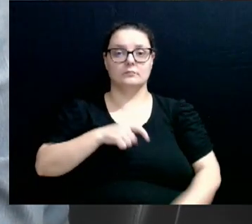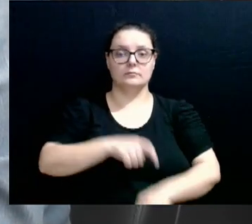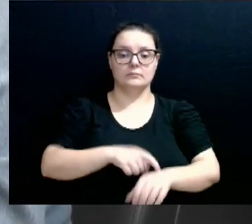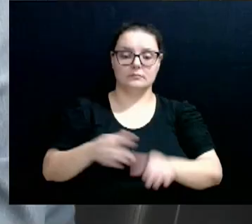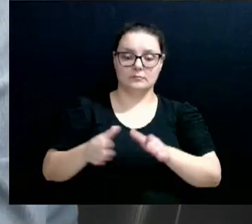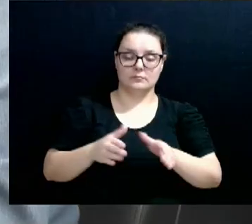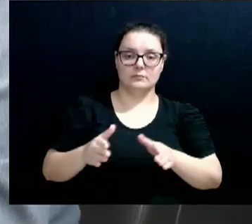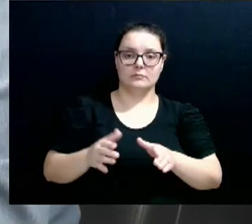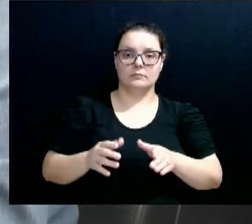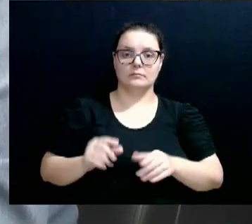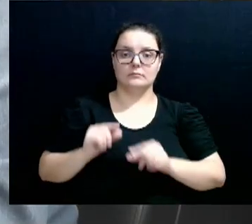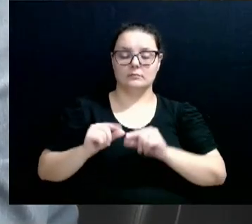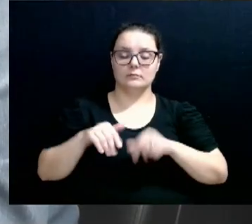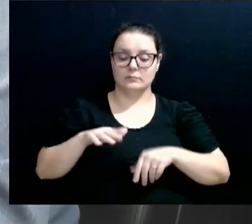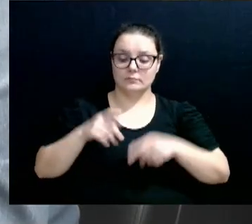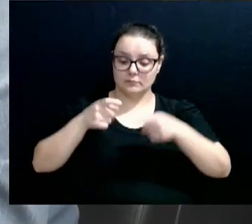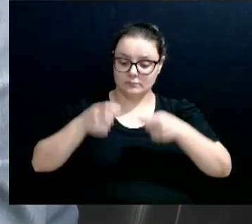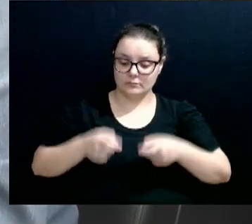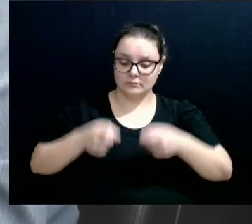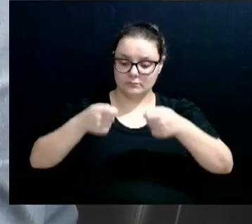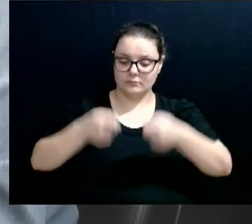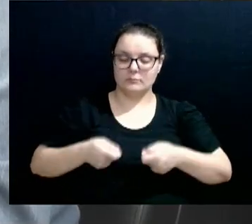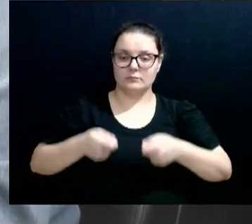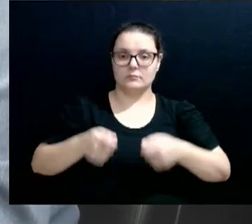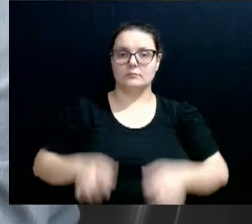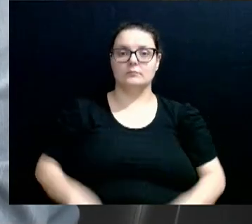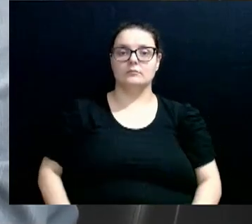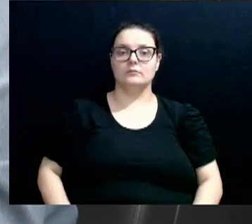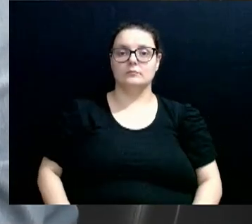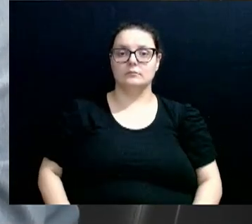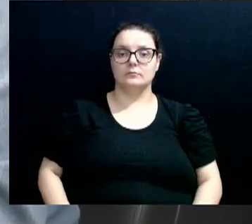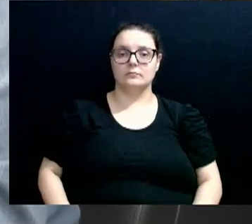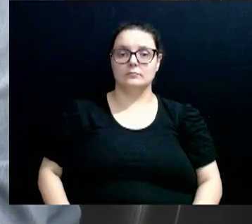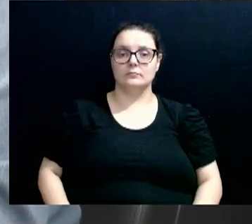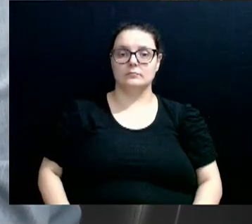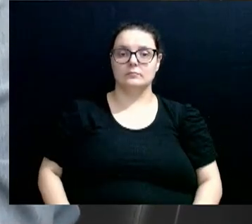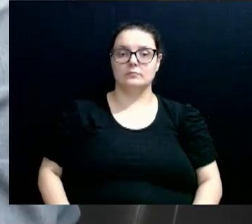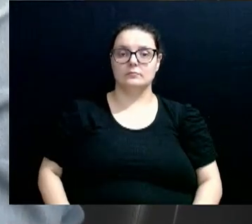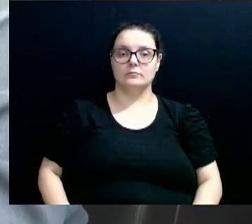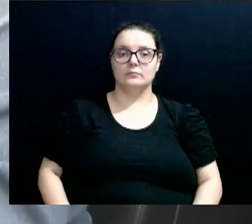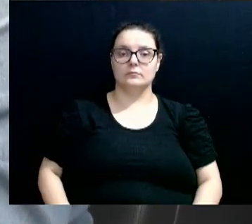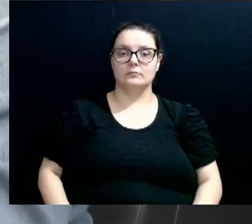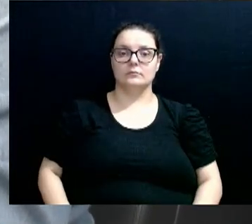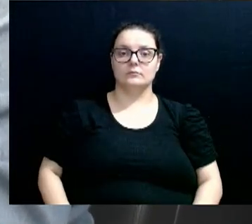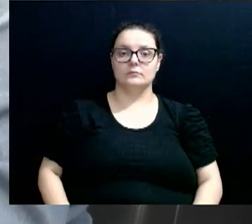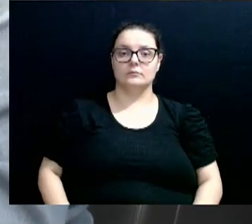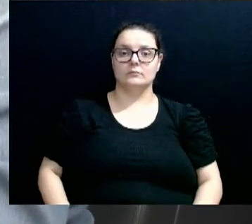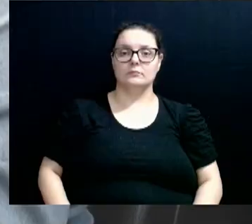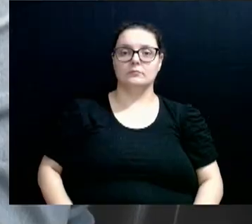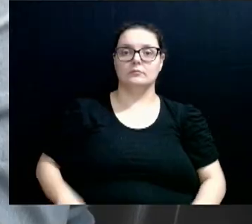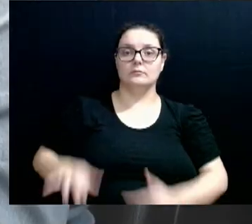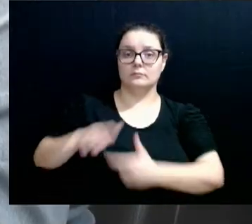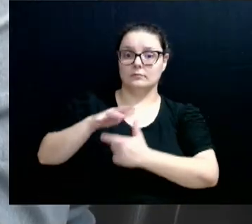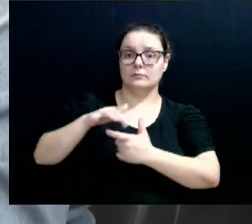concreta de formação do que o pessoal chama de letramento racial, que é um pouco essa discussão